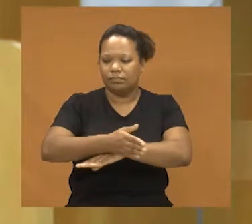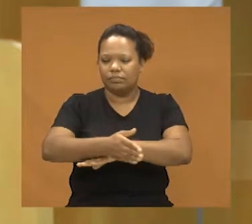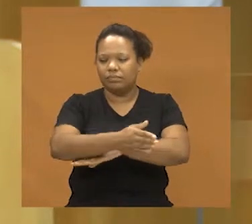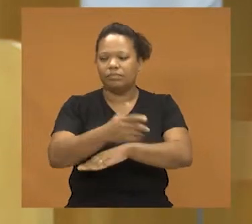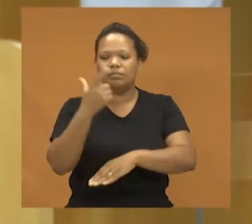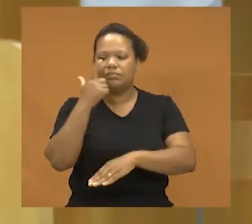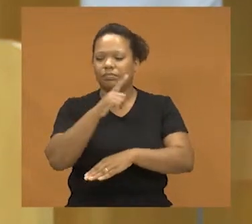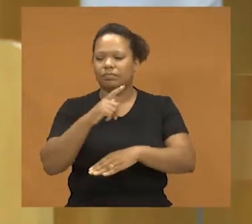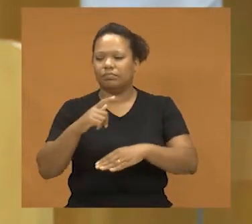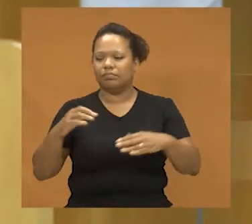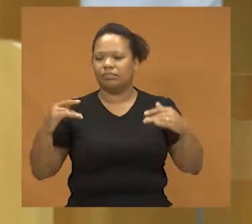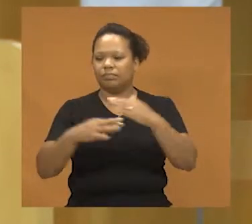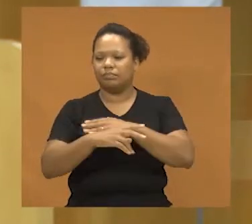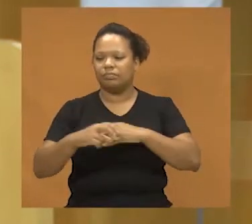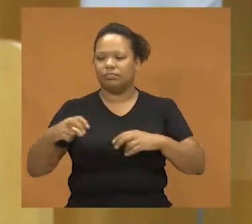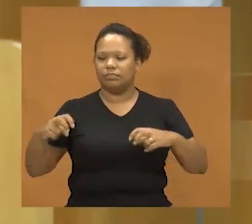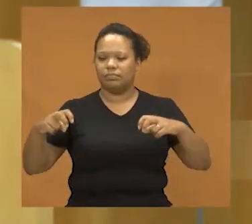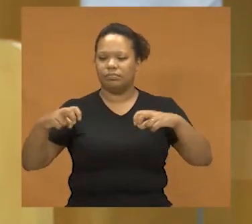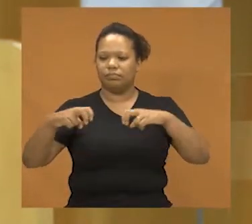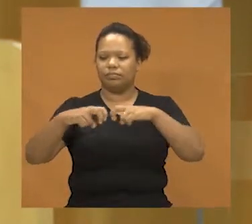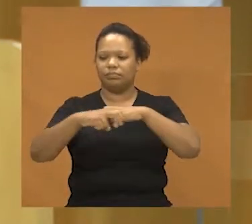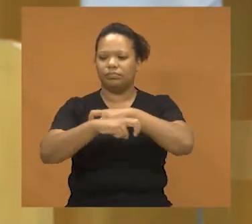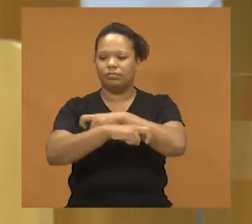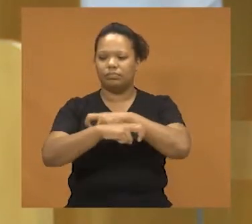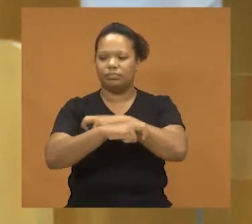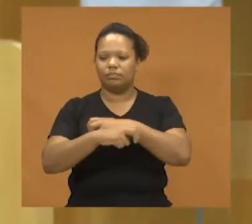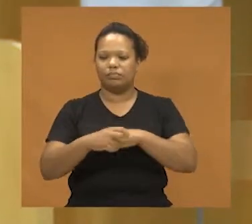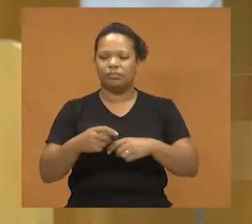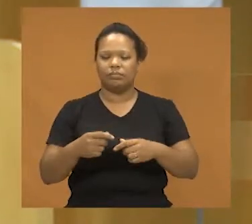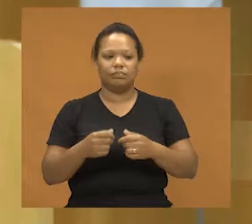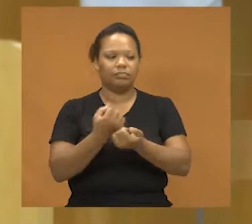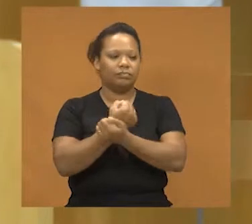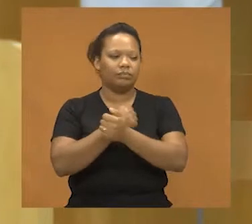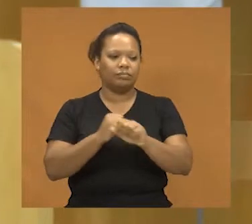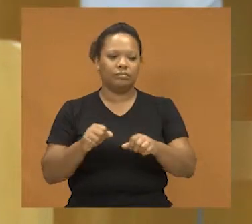possamos trafegar no bairro, impossibilitando o tráfego de veículos.